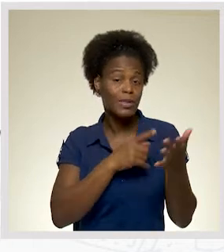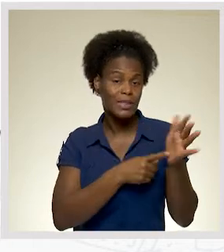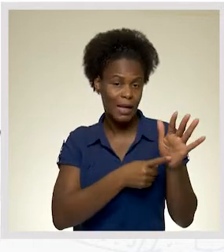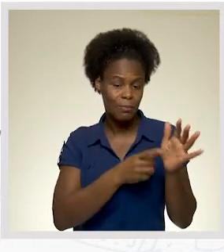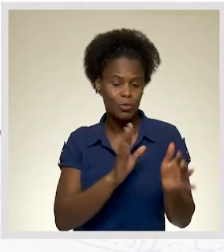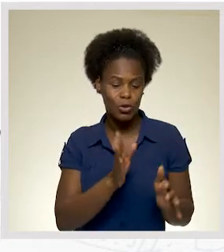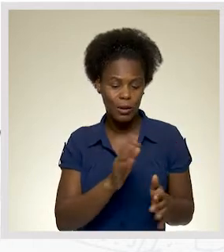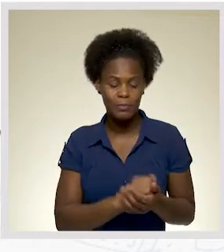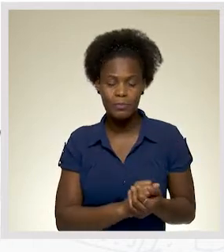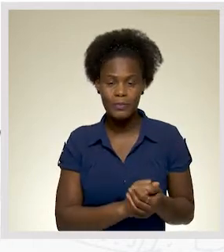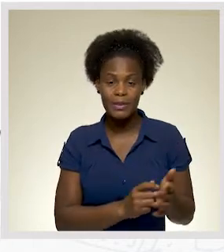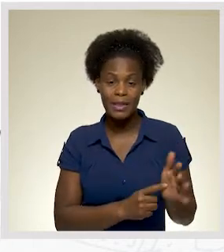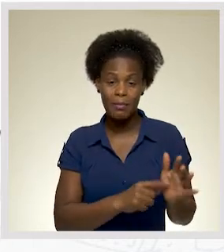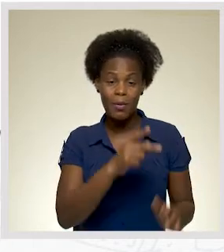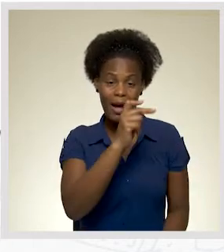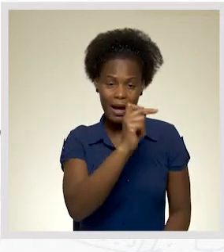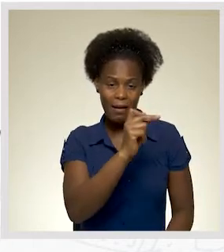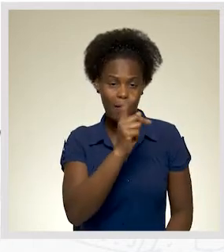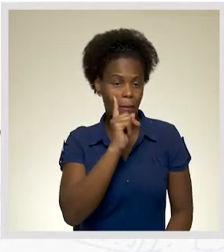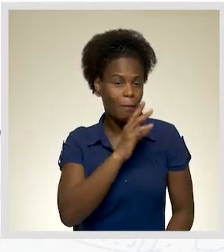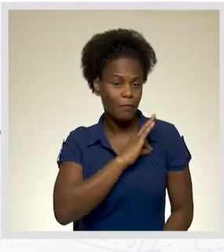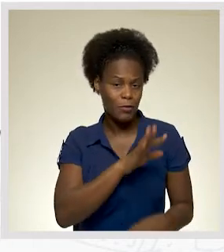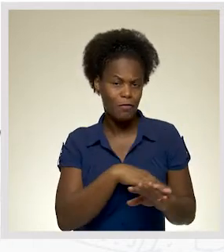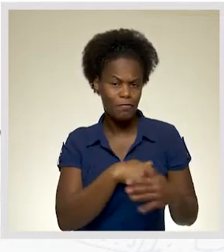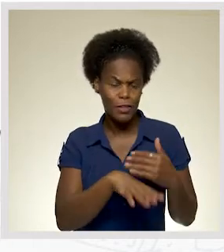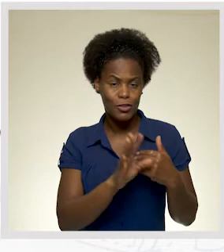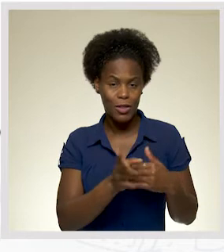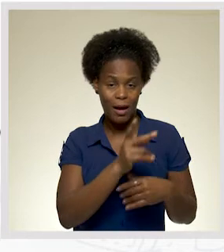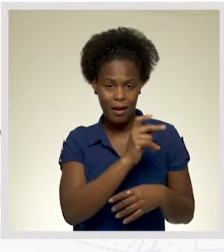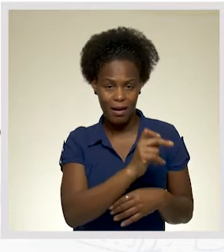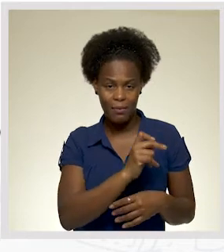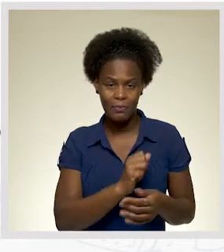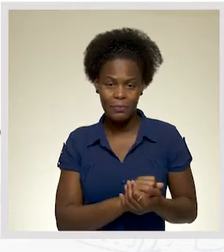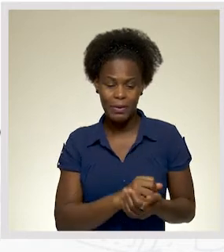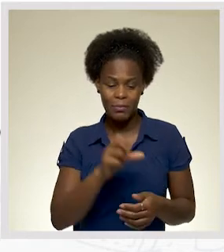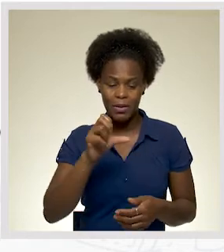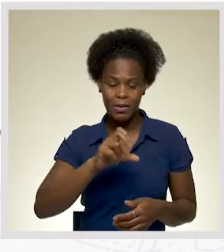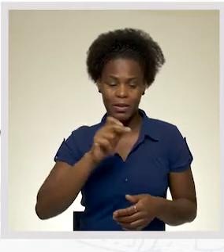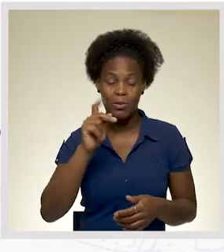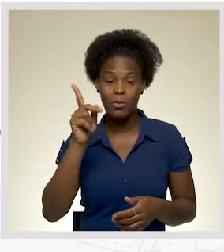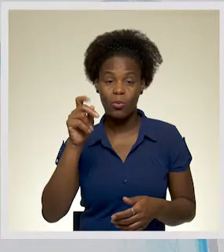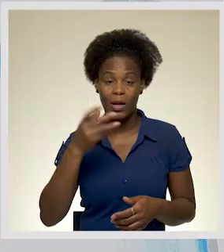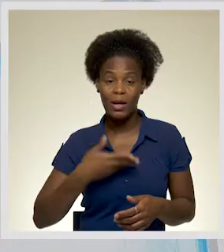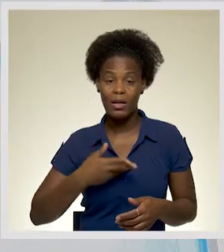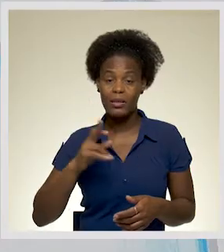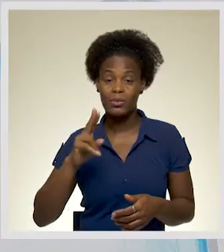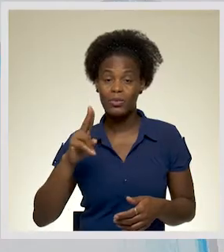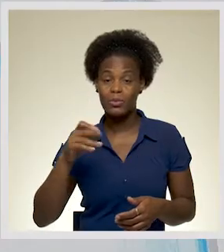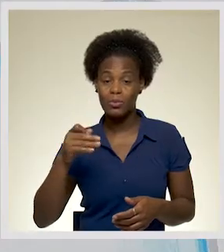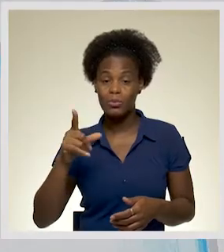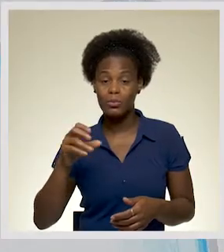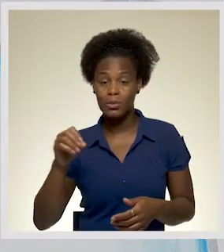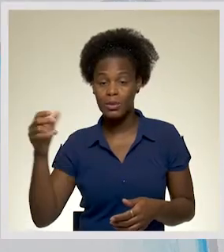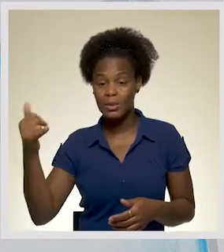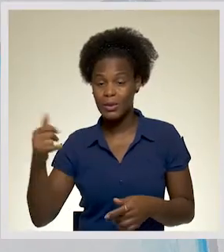A professora já fez a linha A. Prestem atenção. O quádruplo de 2 é 8. Mas